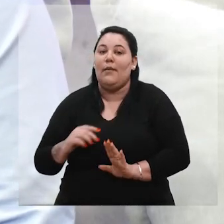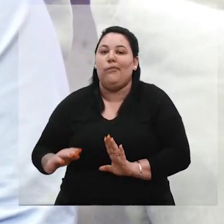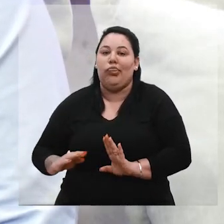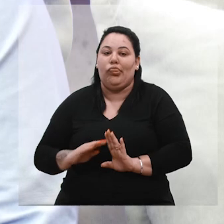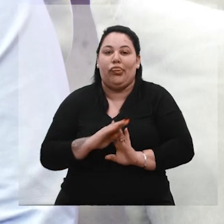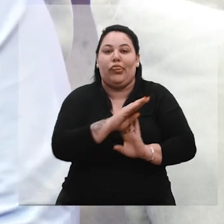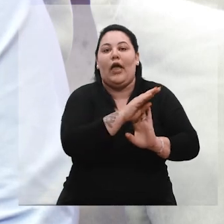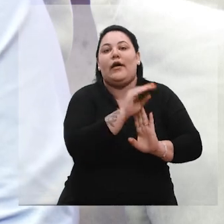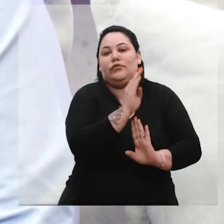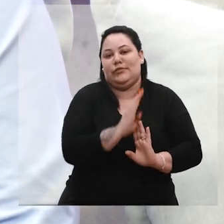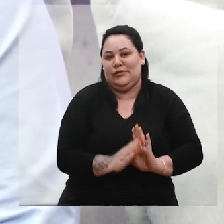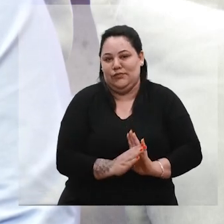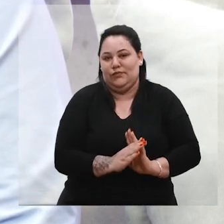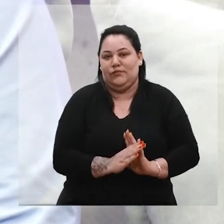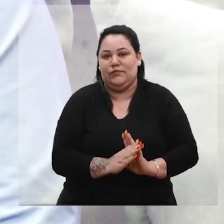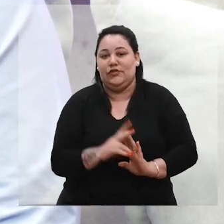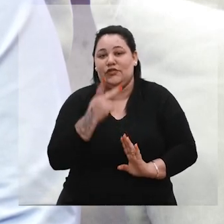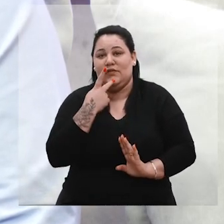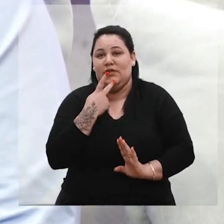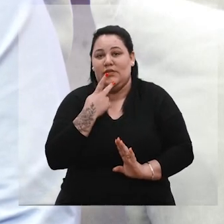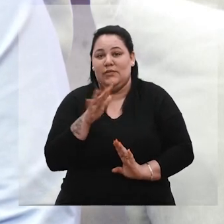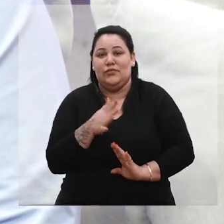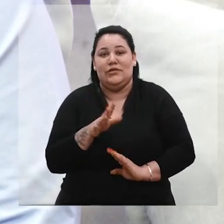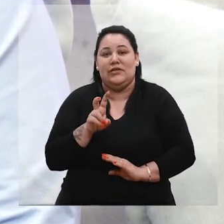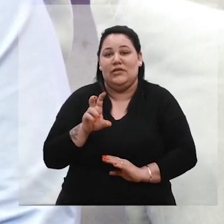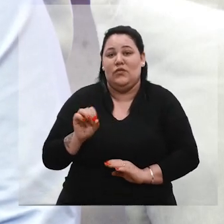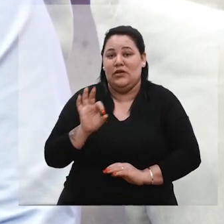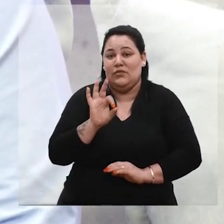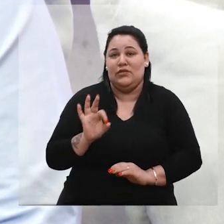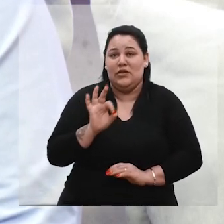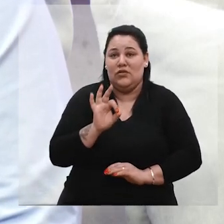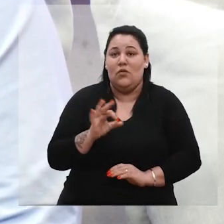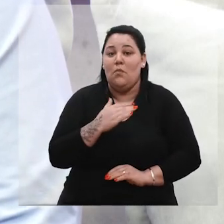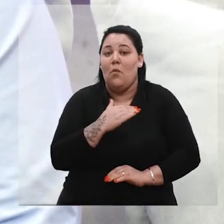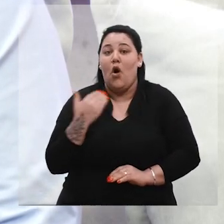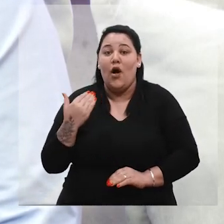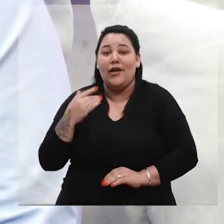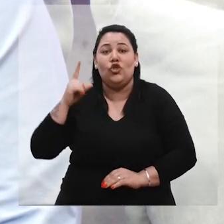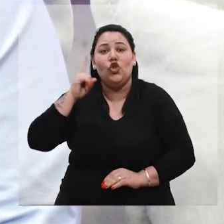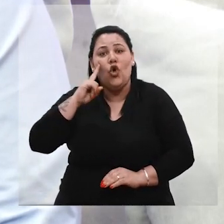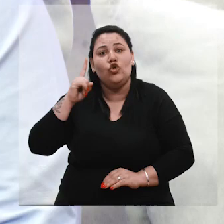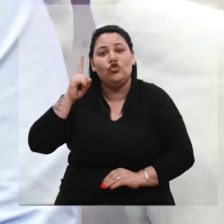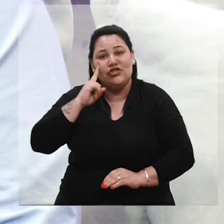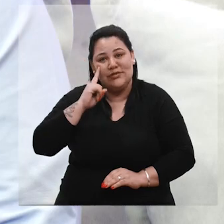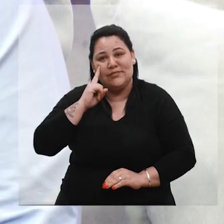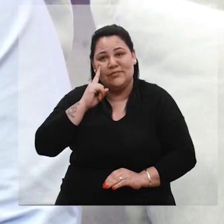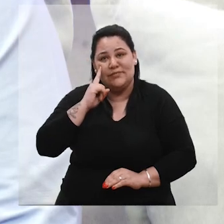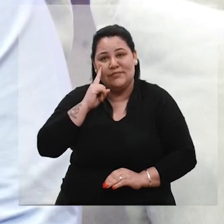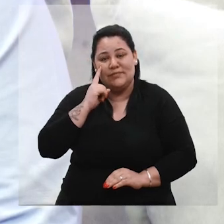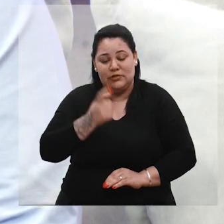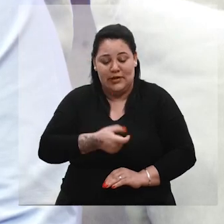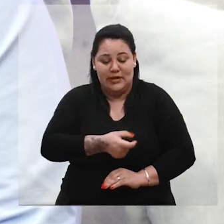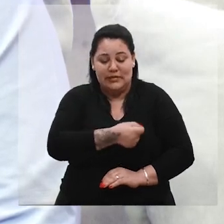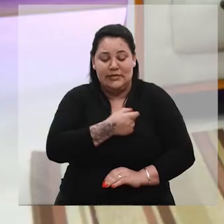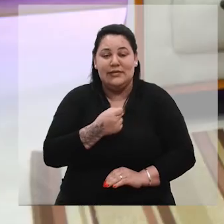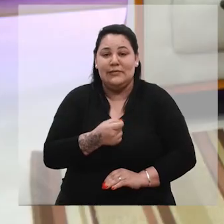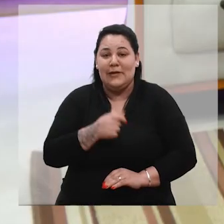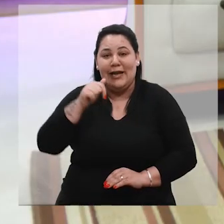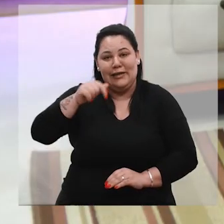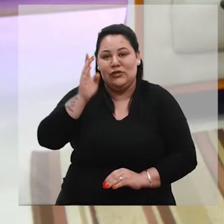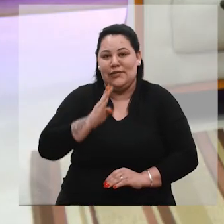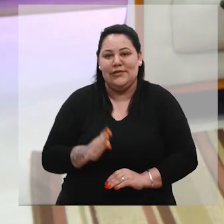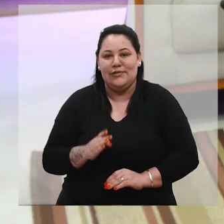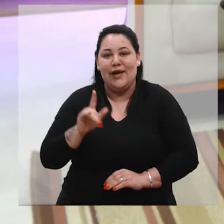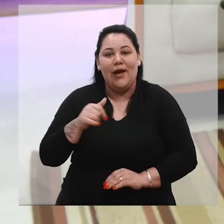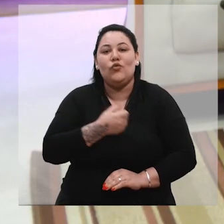muito alta no Brasil. Estima-se que 50 mulheres morrem por dia de câncer de mama. No Brasil? No Brasil.